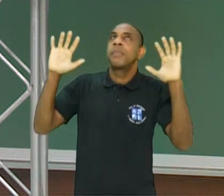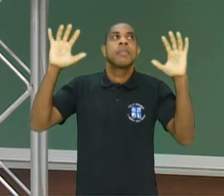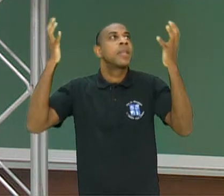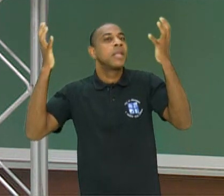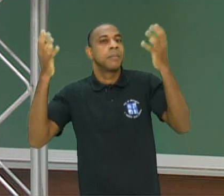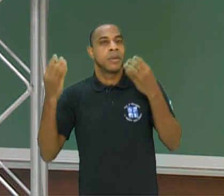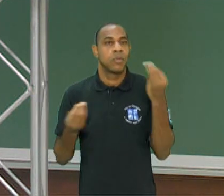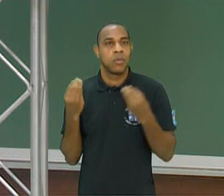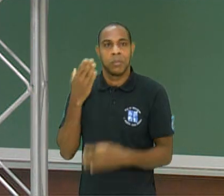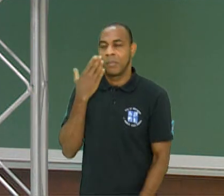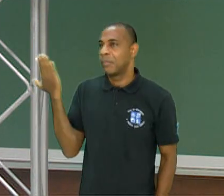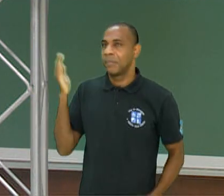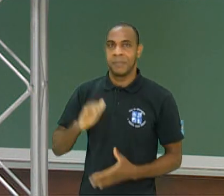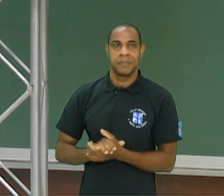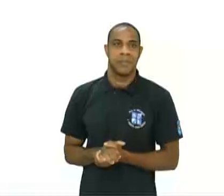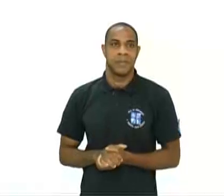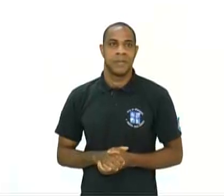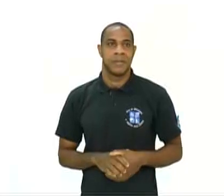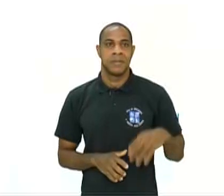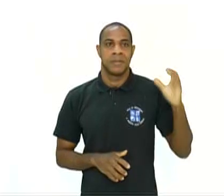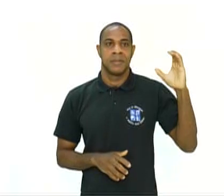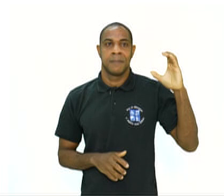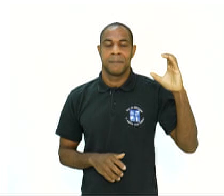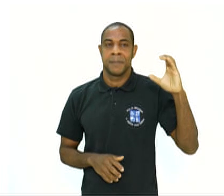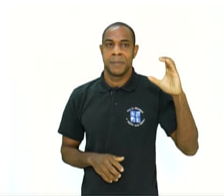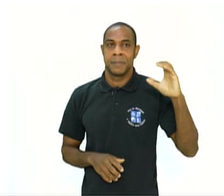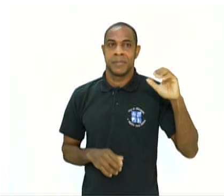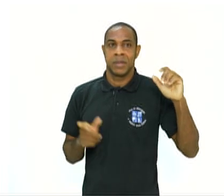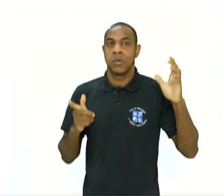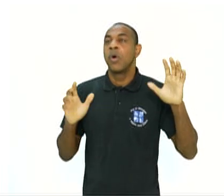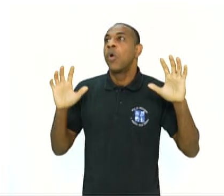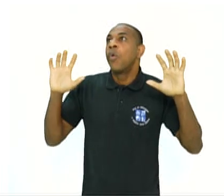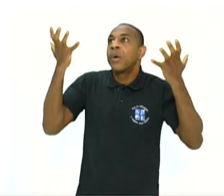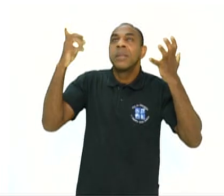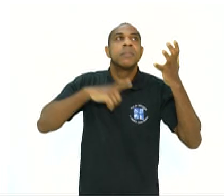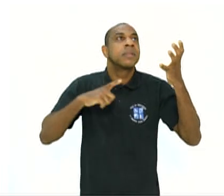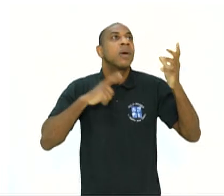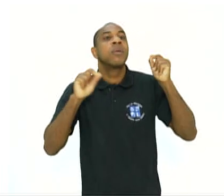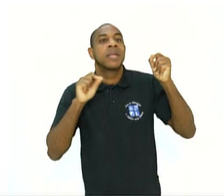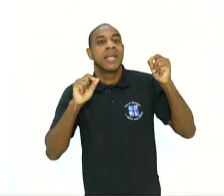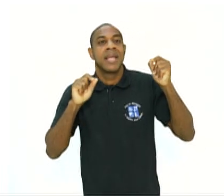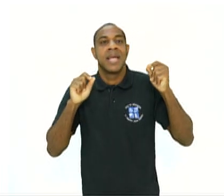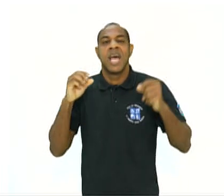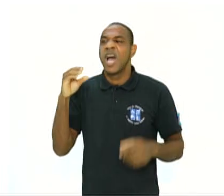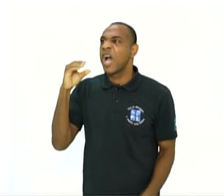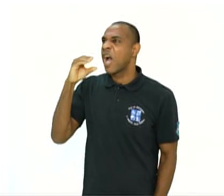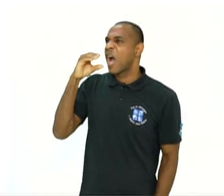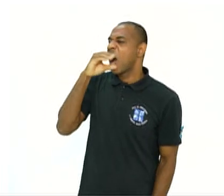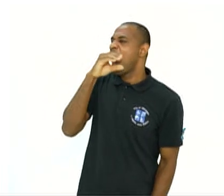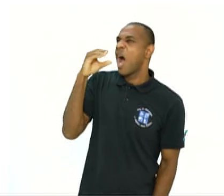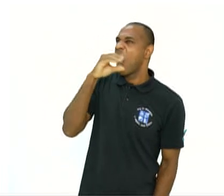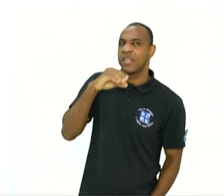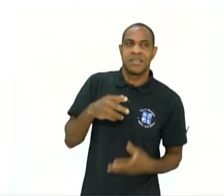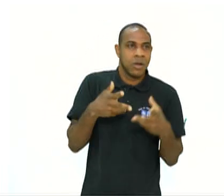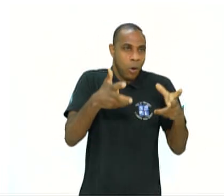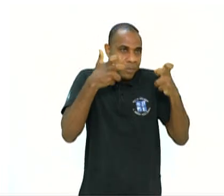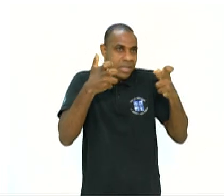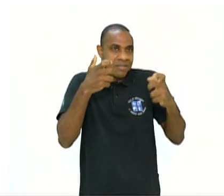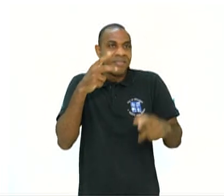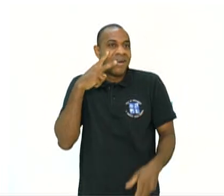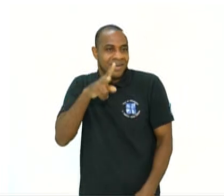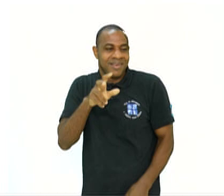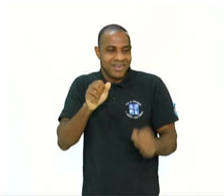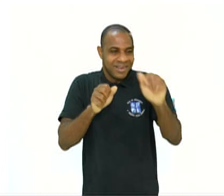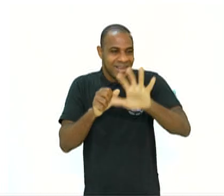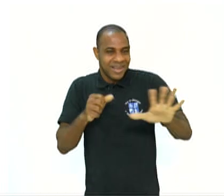is hot. O clima está quente. Se a gente observar, a gente sabe perfeitamente que está quente lá